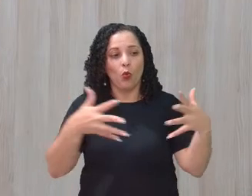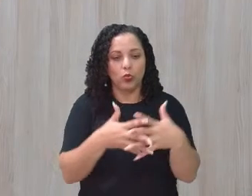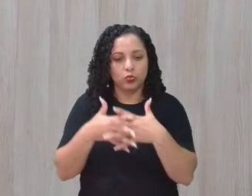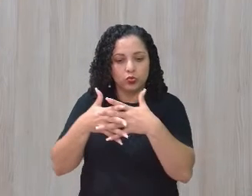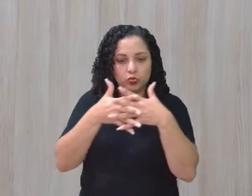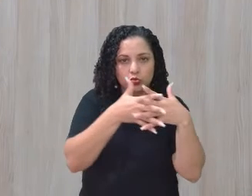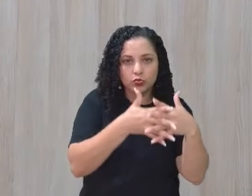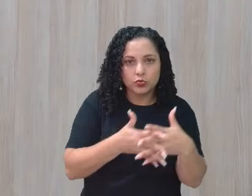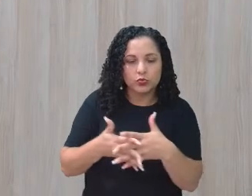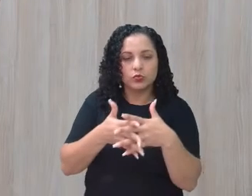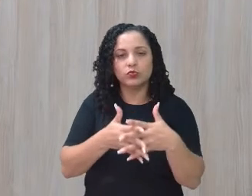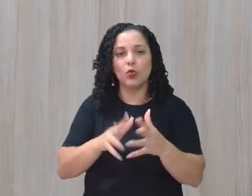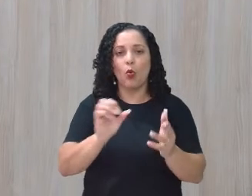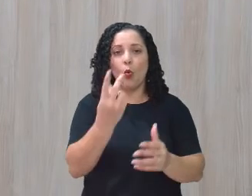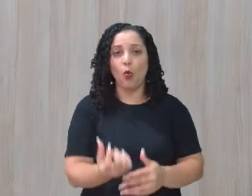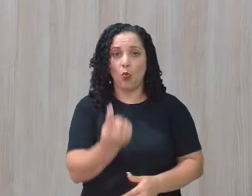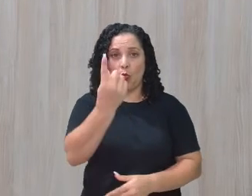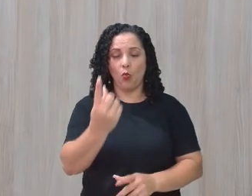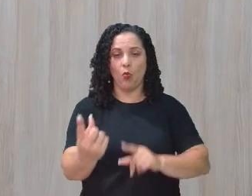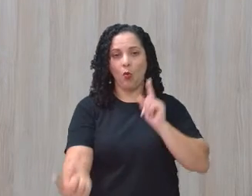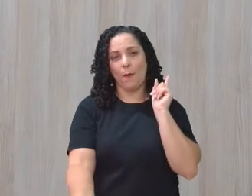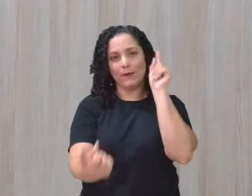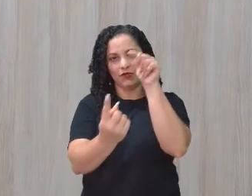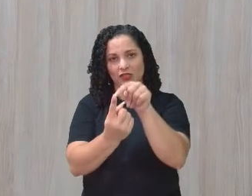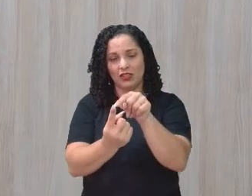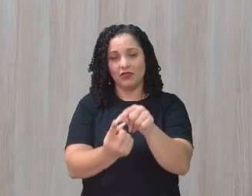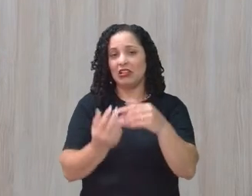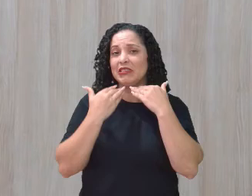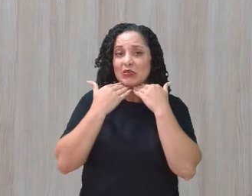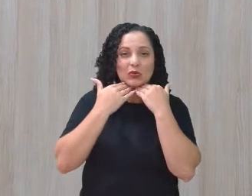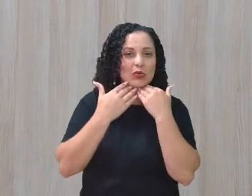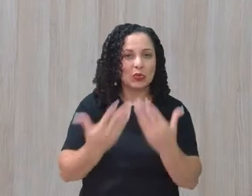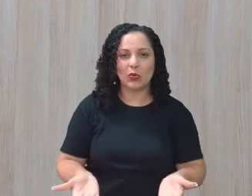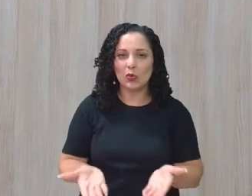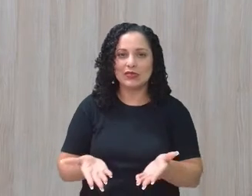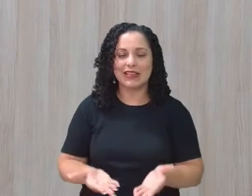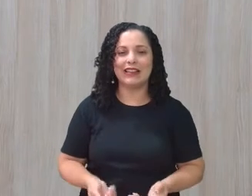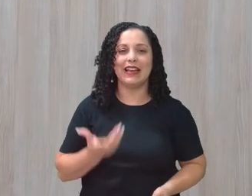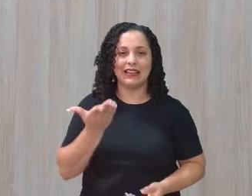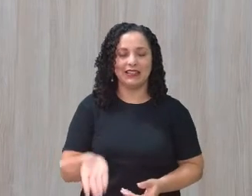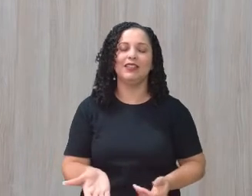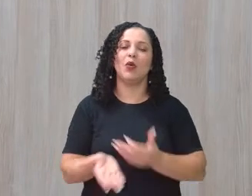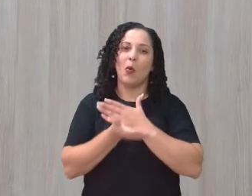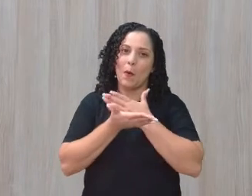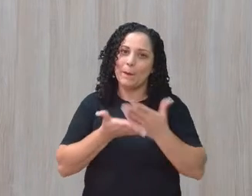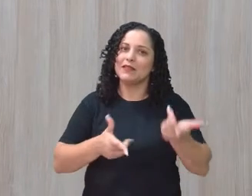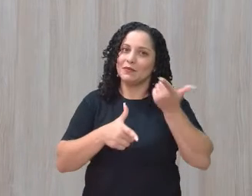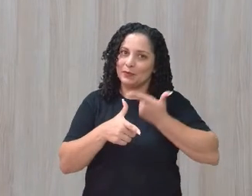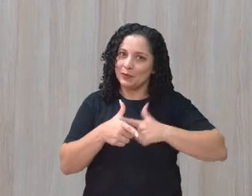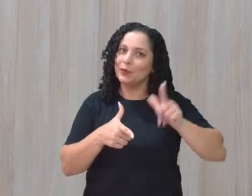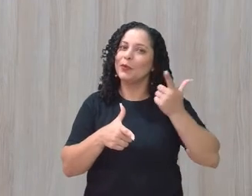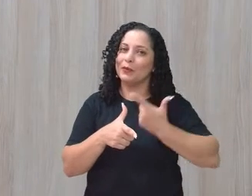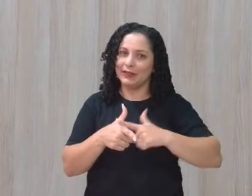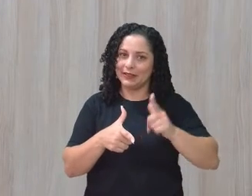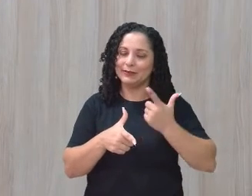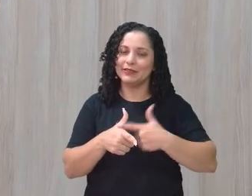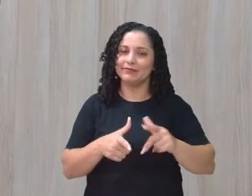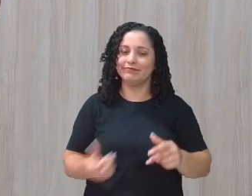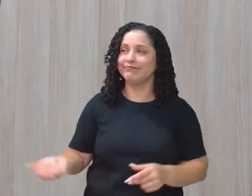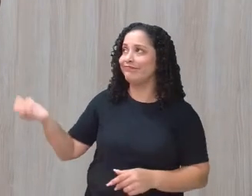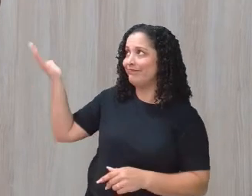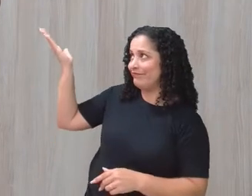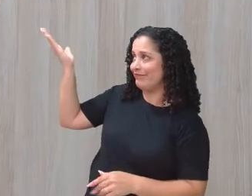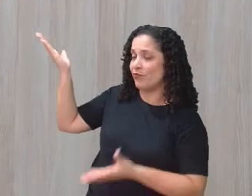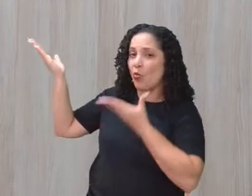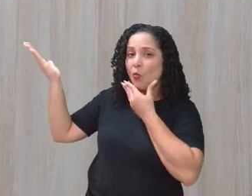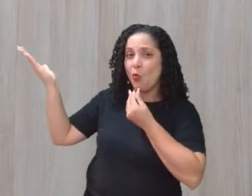objetivo dentro da narrativa e ela não consegue exercer aquilo, cria-se o conflito, cria-se o problema. No caso do nosso carteirinho